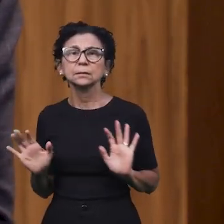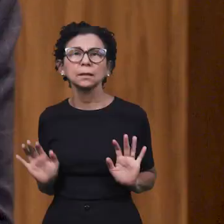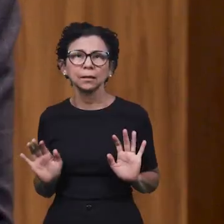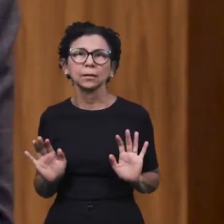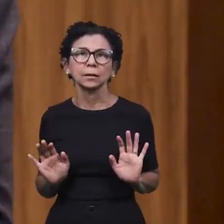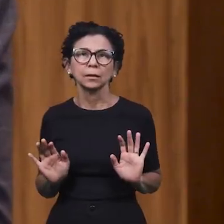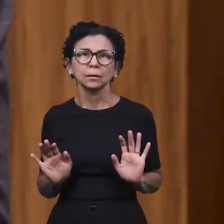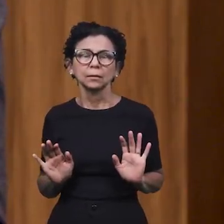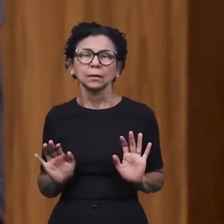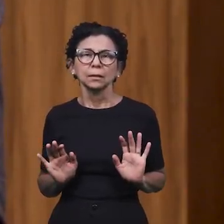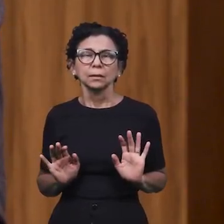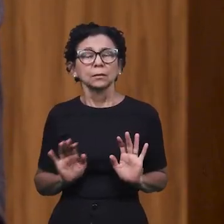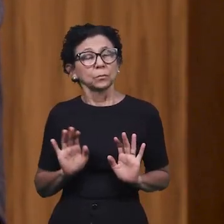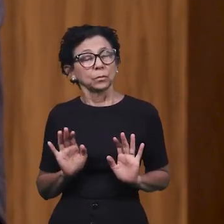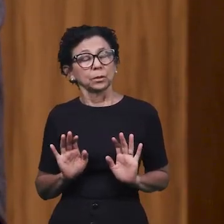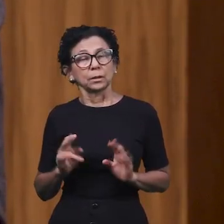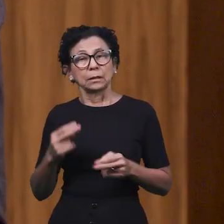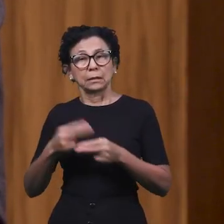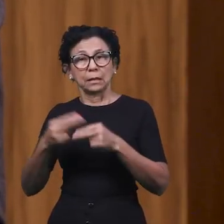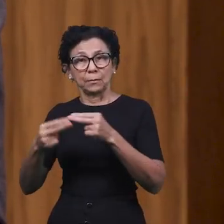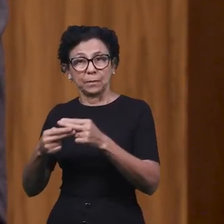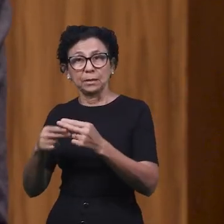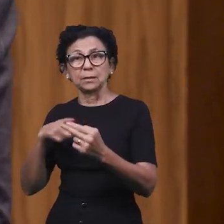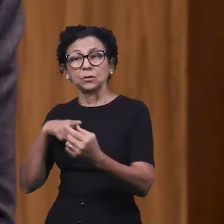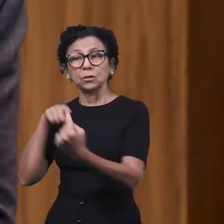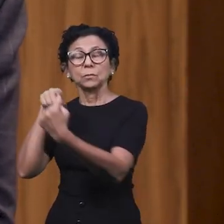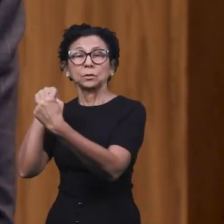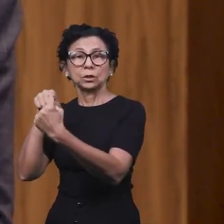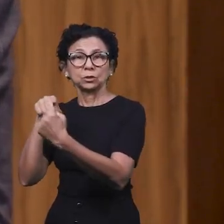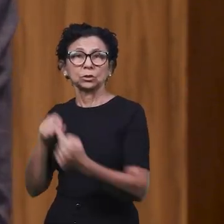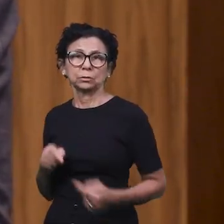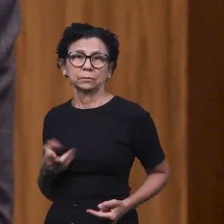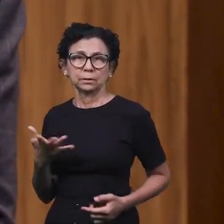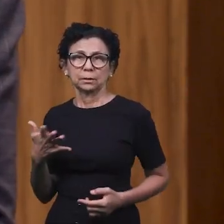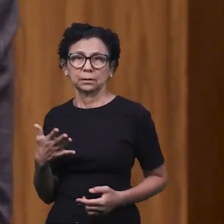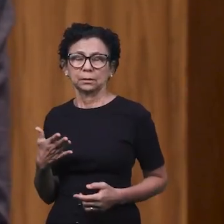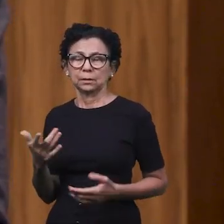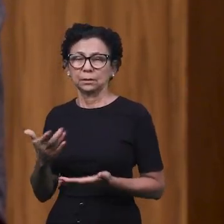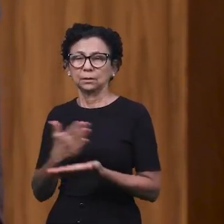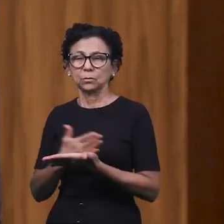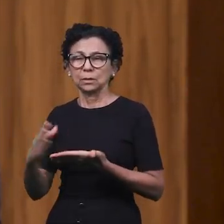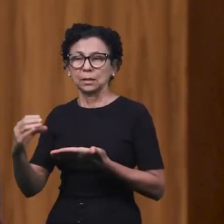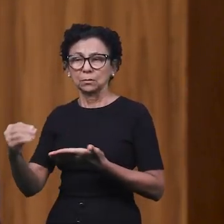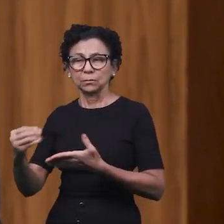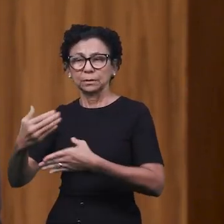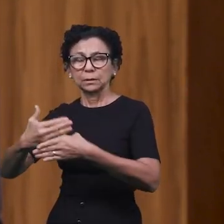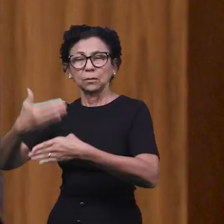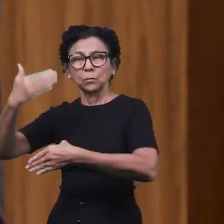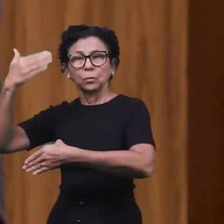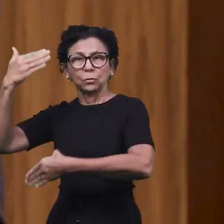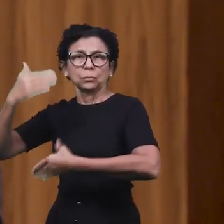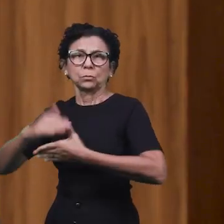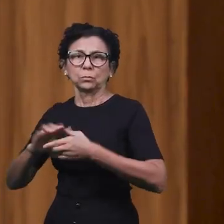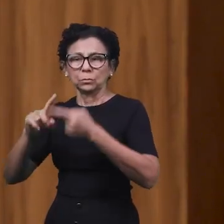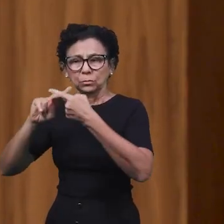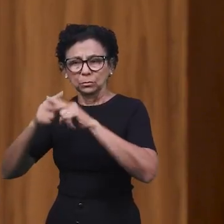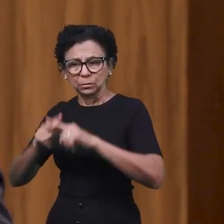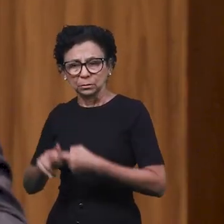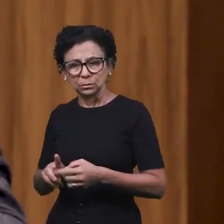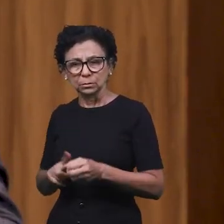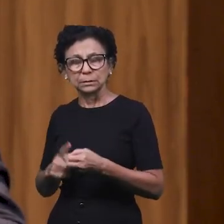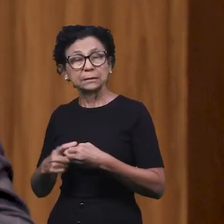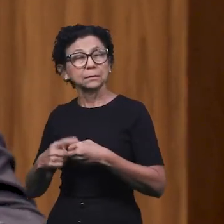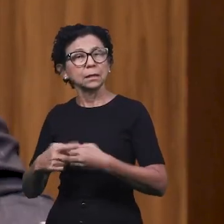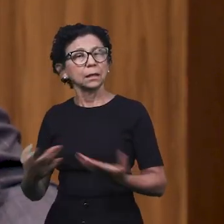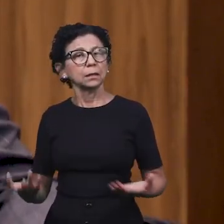preciso chegar. Porque Neemias tinha um objetivo. Ele queria reconstruir os muros, ele queria consertar a cidade. E ali ele